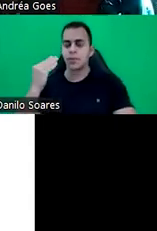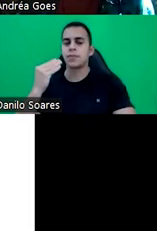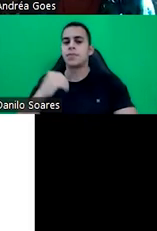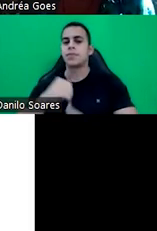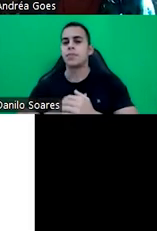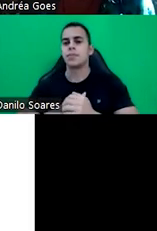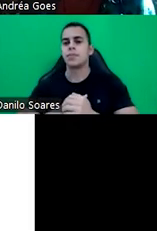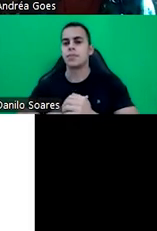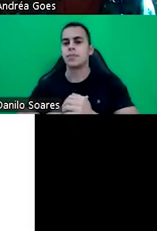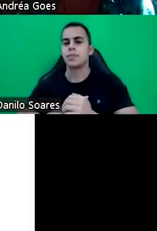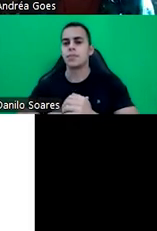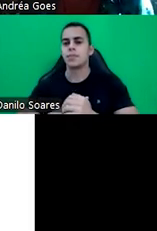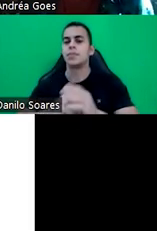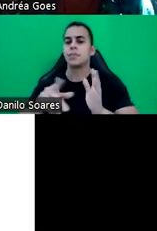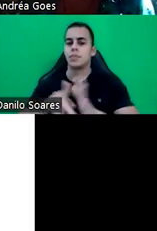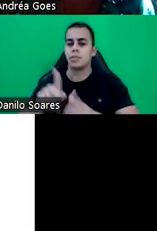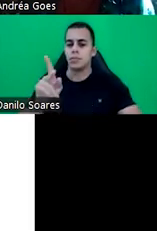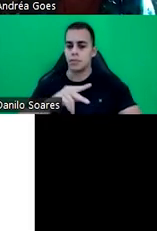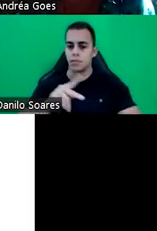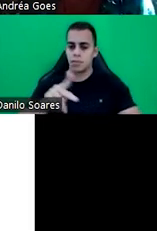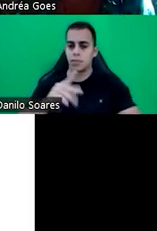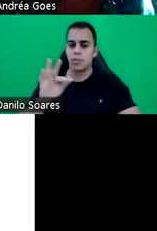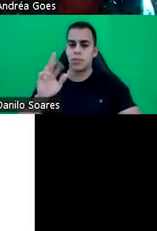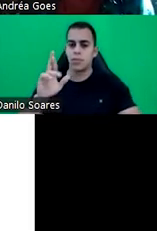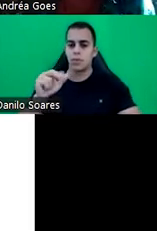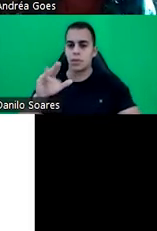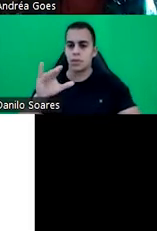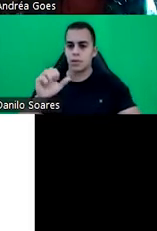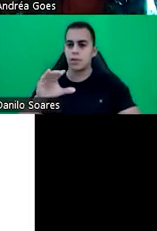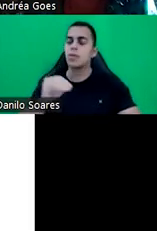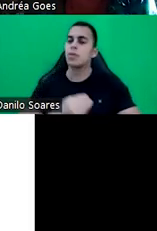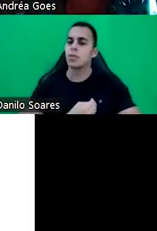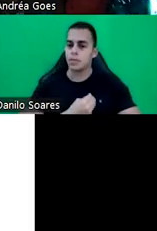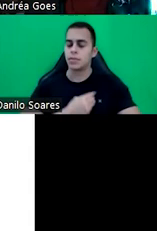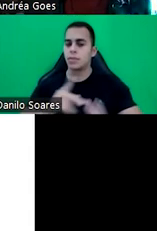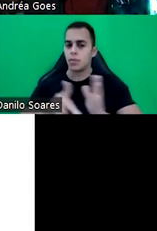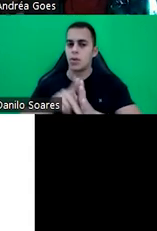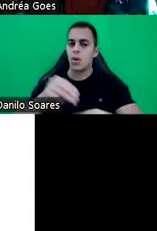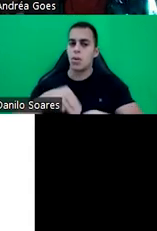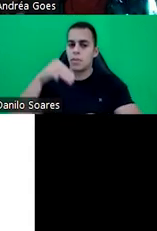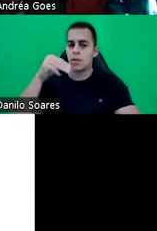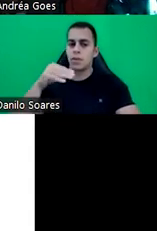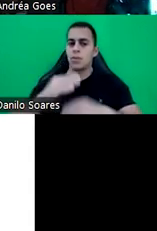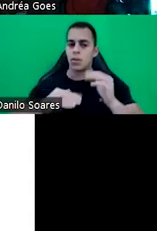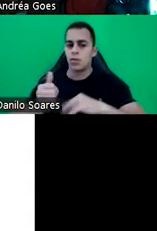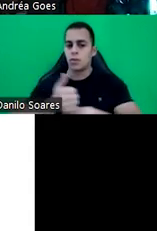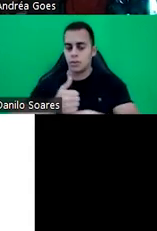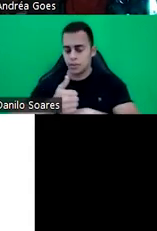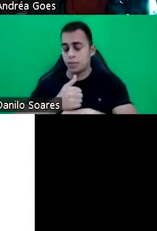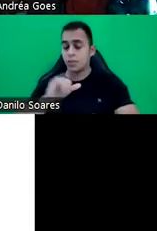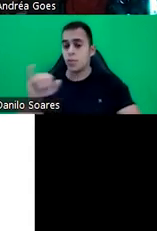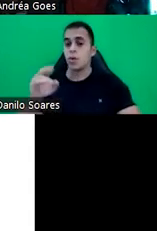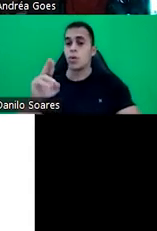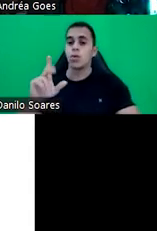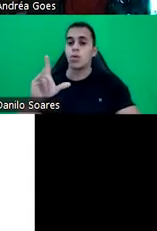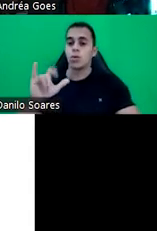o Prosdocini, o professor Francisco Prosdocini, aqui com vocês no mestrado profissional. E a Juliana, na época,